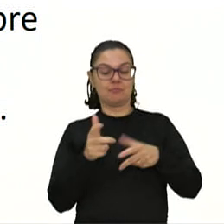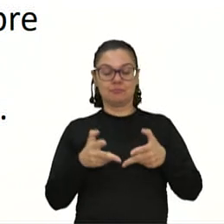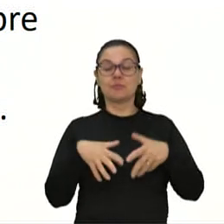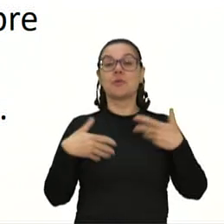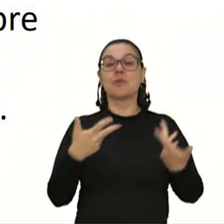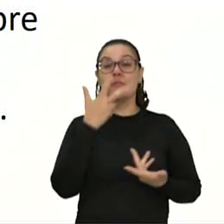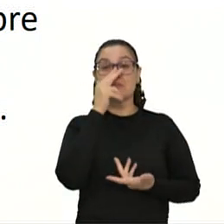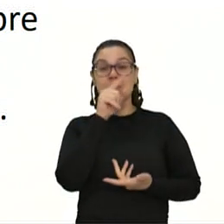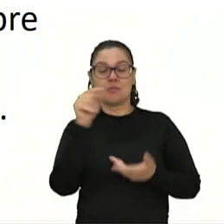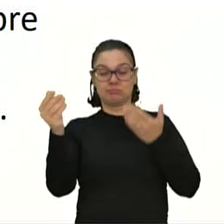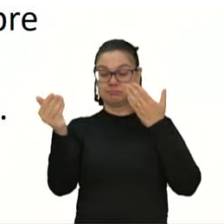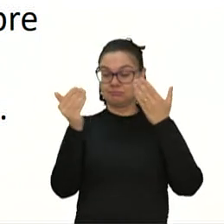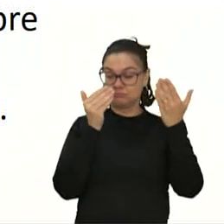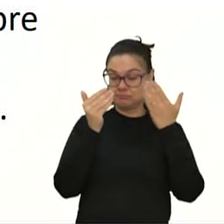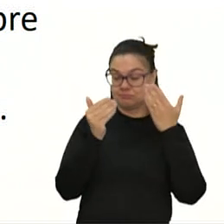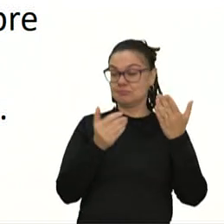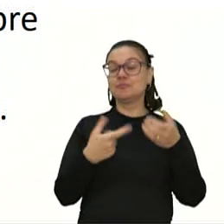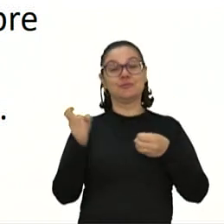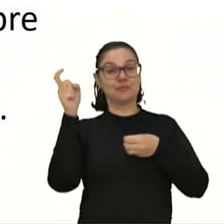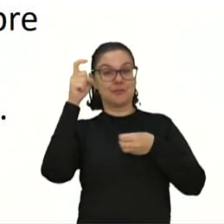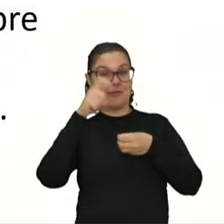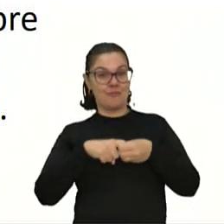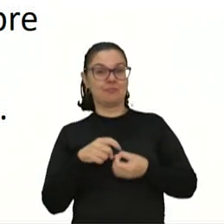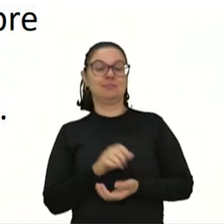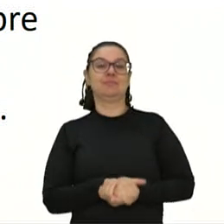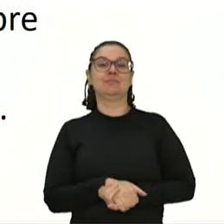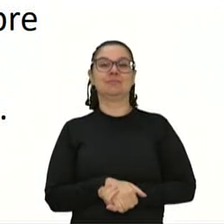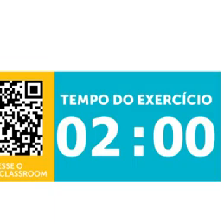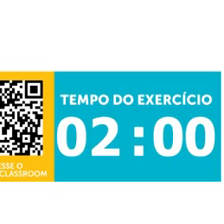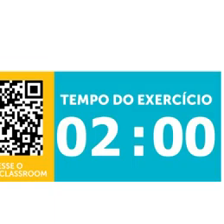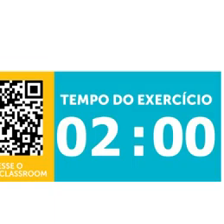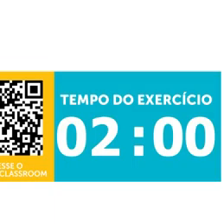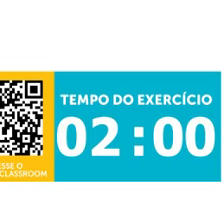acham? Analisem aí direitinho, já voltamos para conferir.